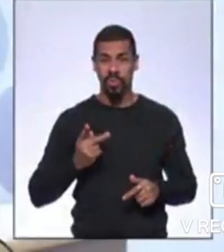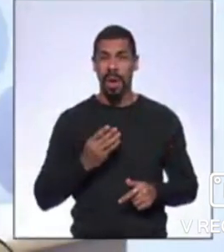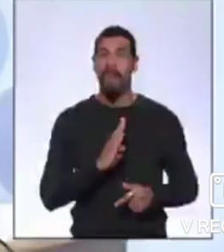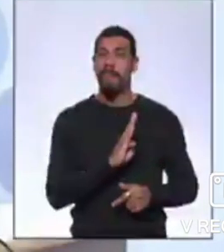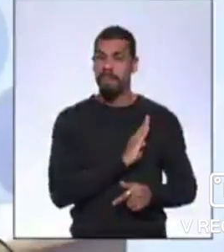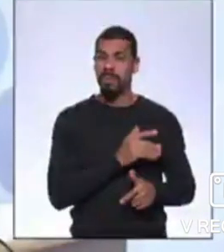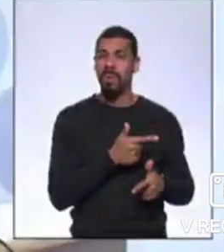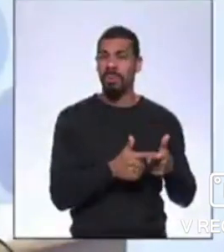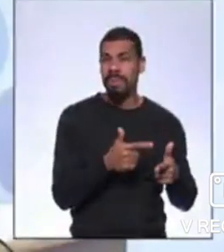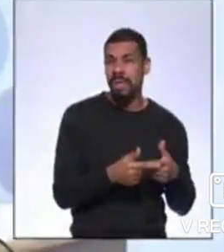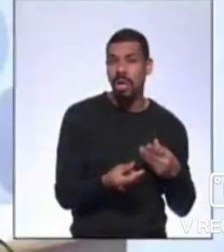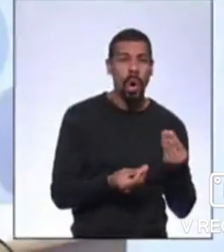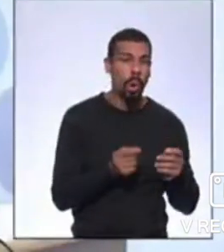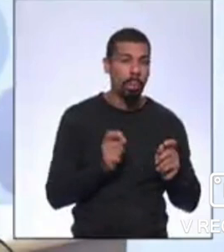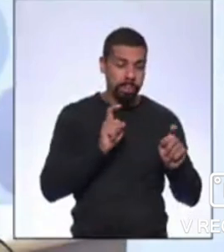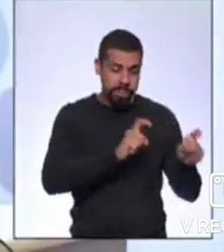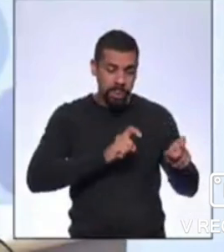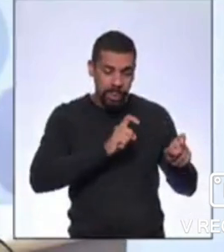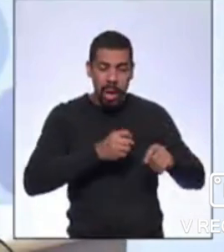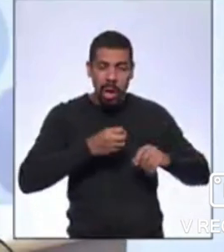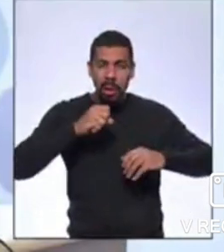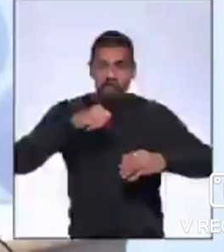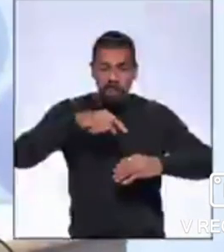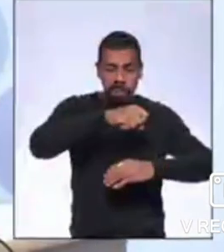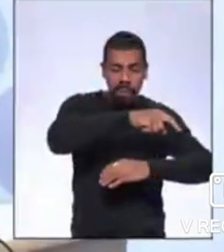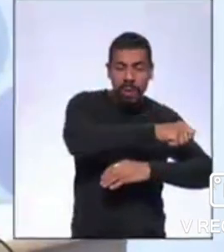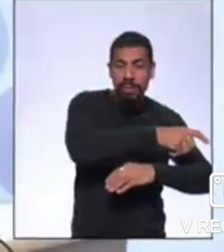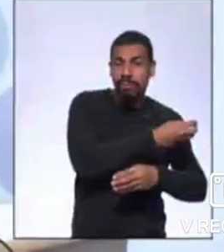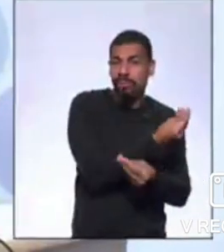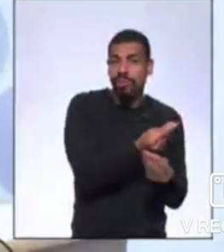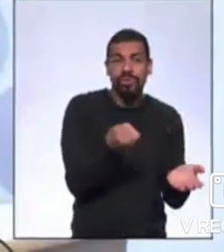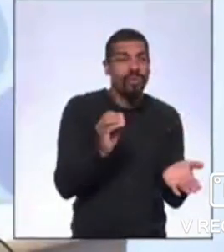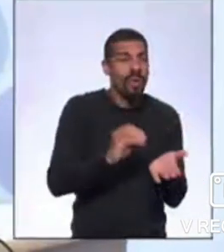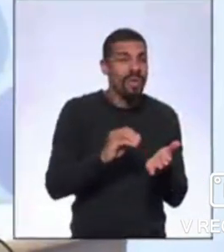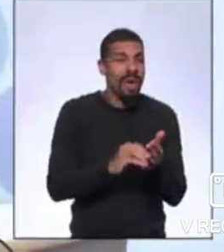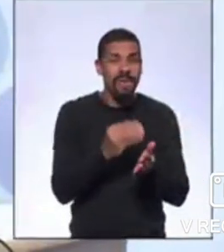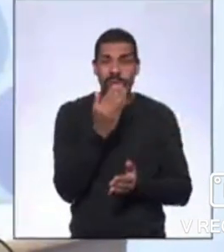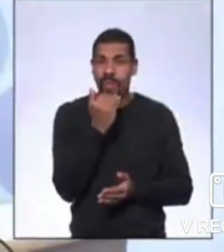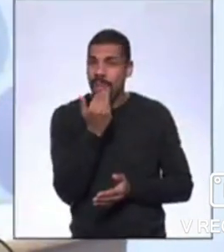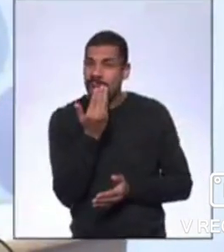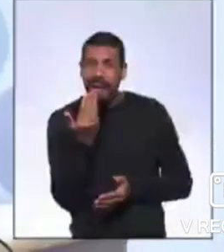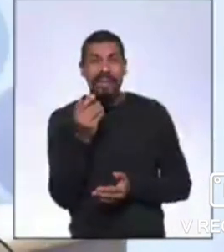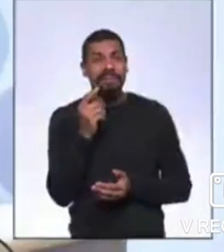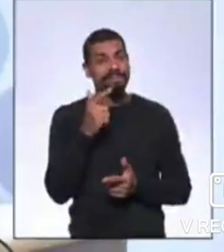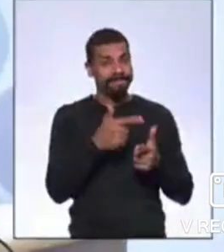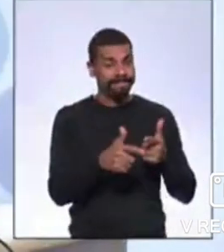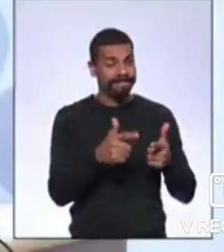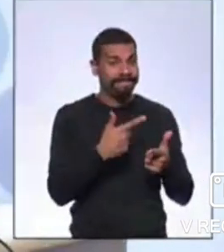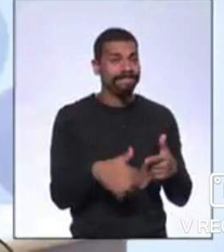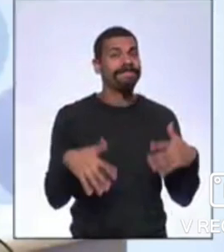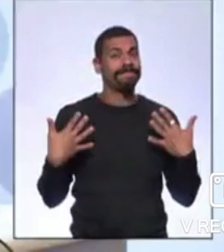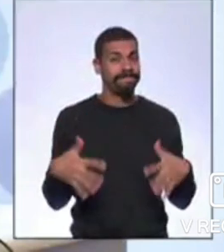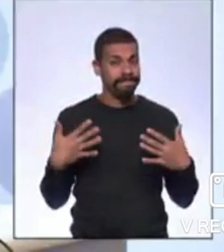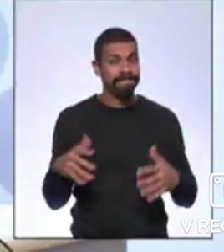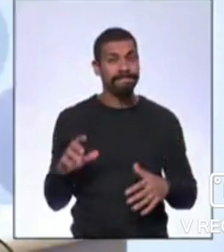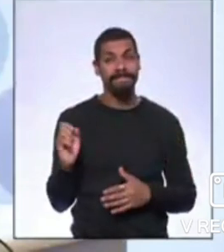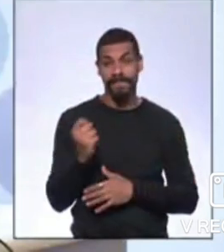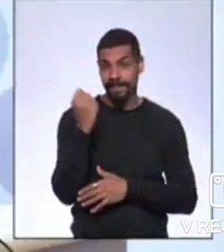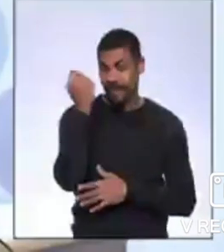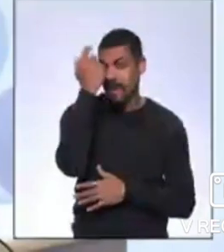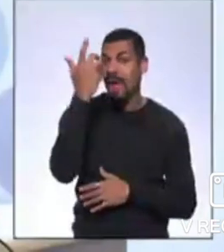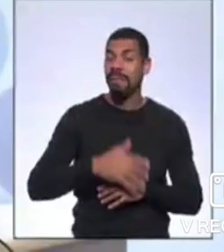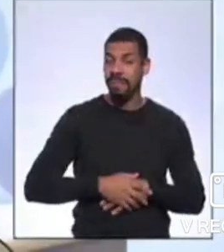ali com a prática da agricultura. Começou a faltar alimentos, começou a ter um problema muito sério. E eles perceberam que não